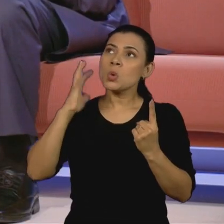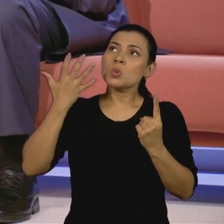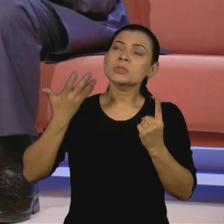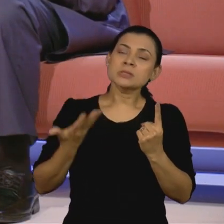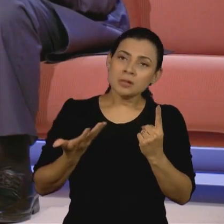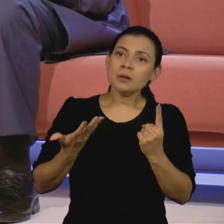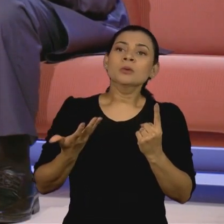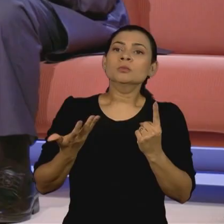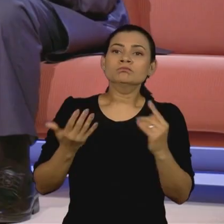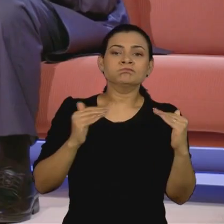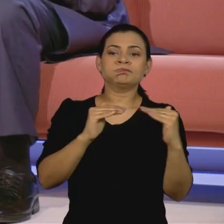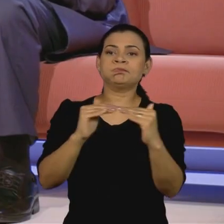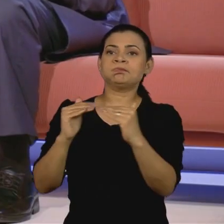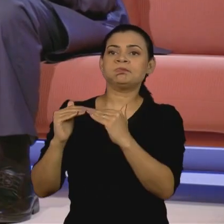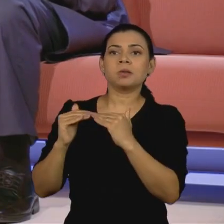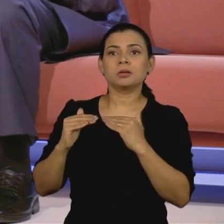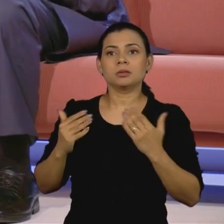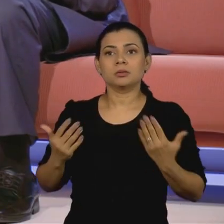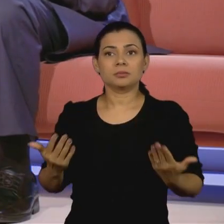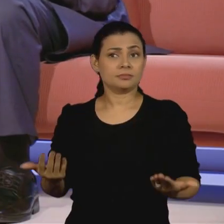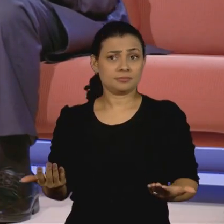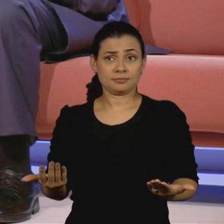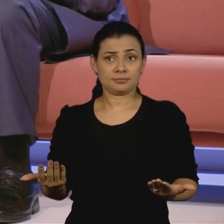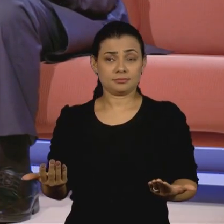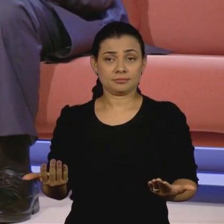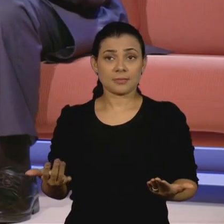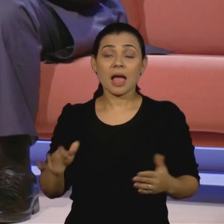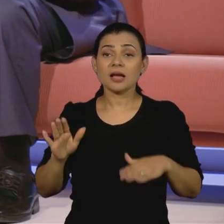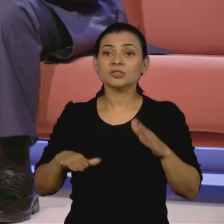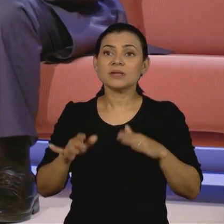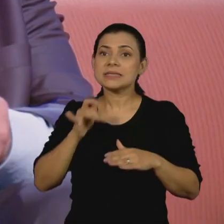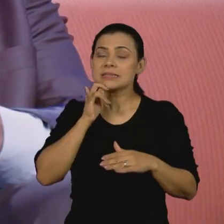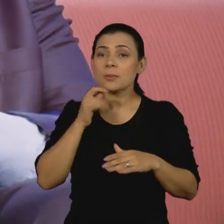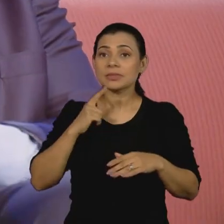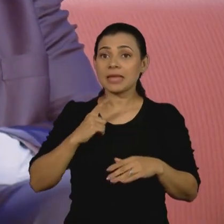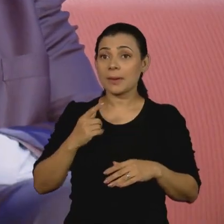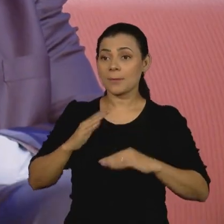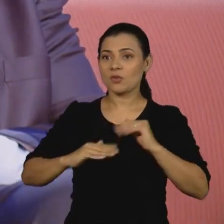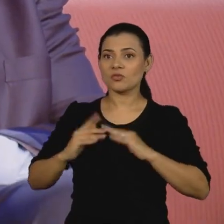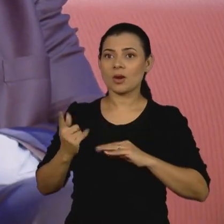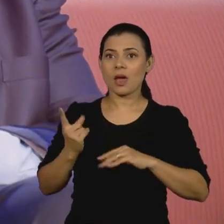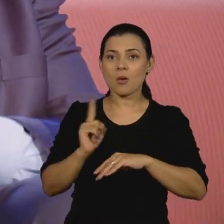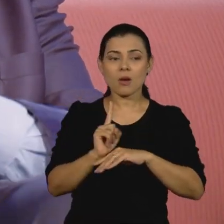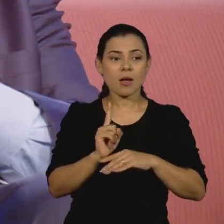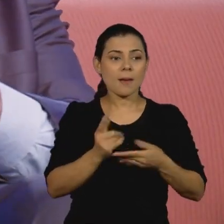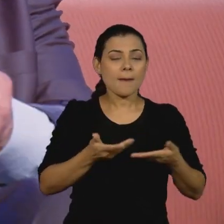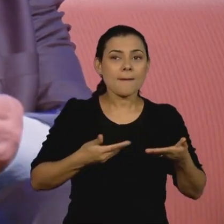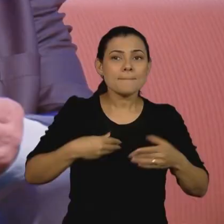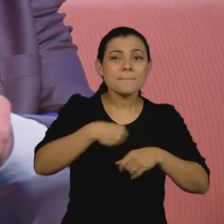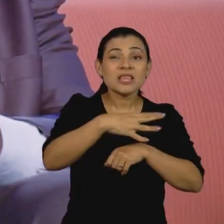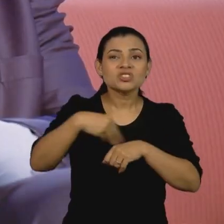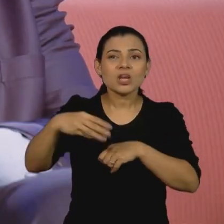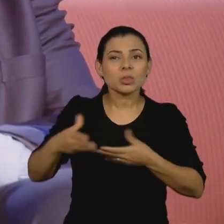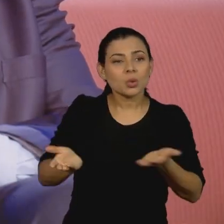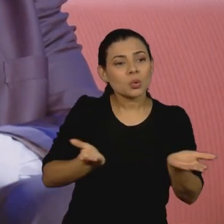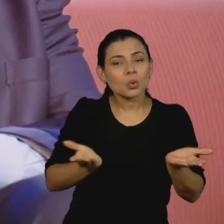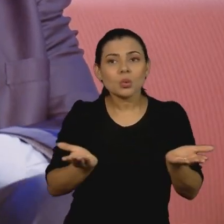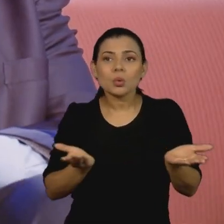solução consensual, adequada, onde entra um mediador, onde entra aquele